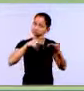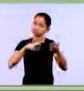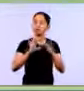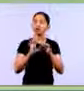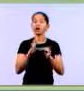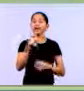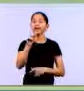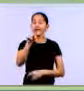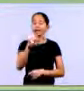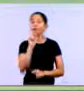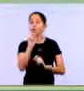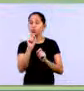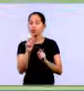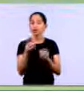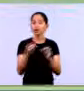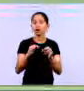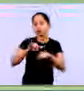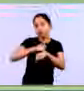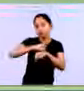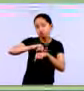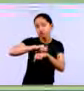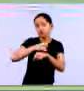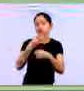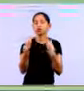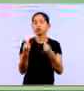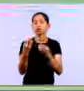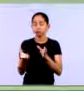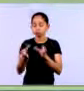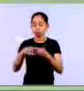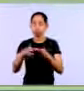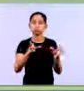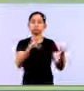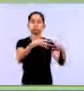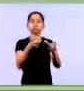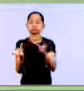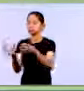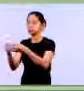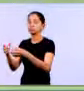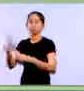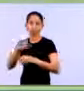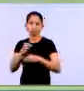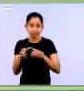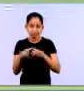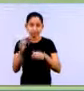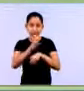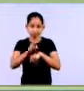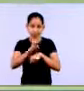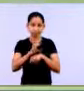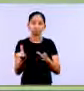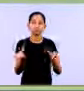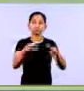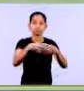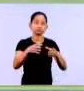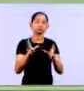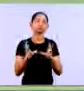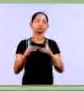um mecanismo para repartição das receitas públicas, como o nosso gráfico demonstra